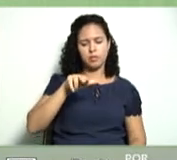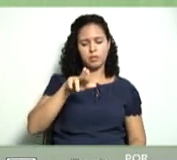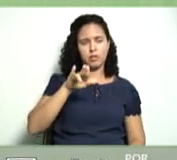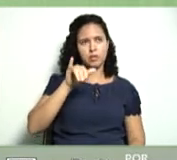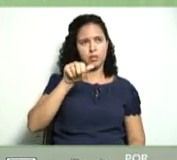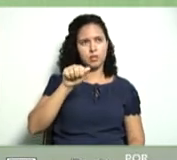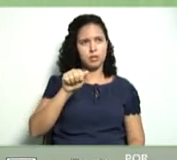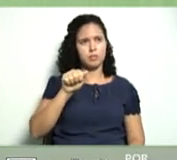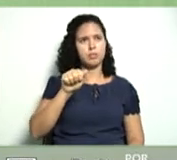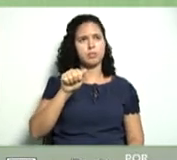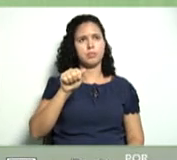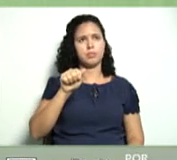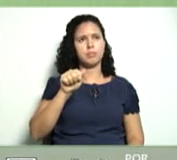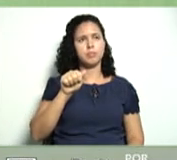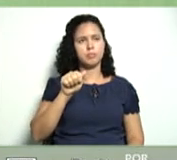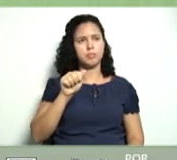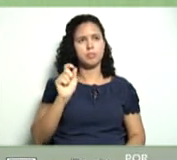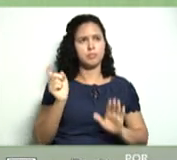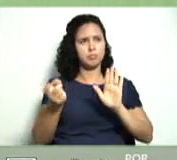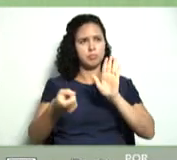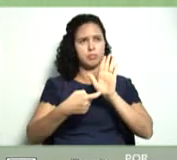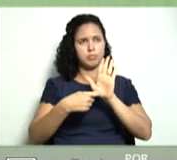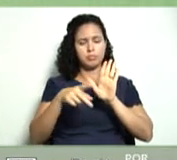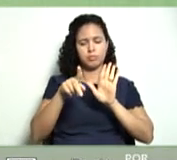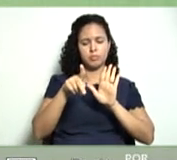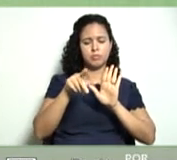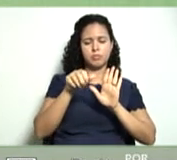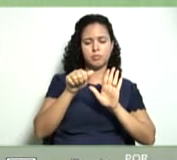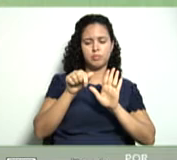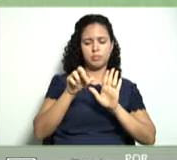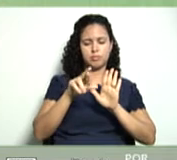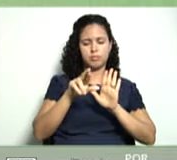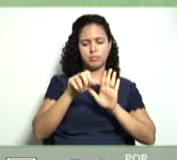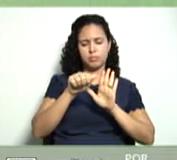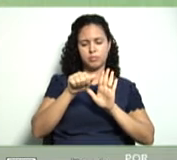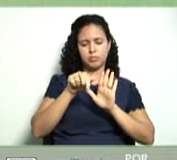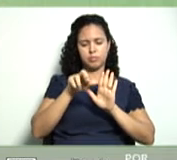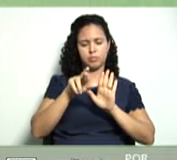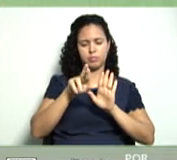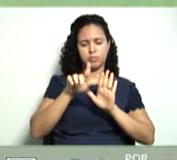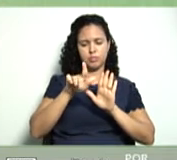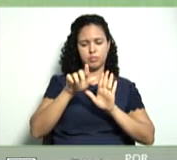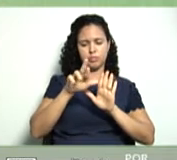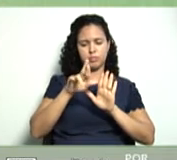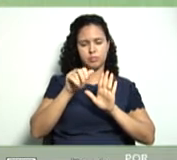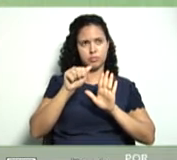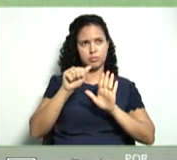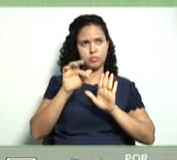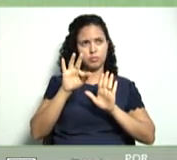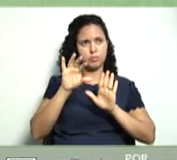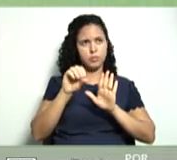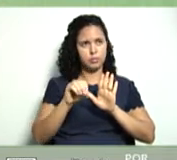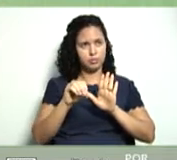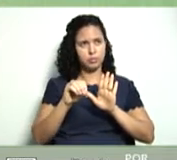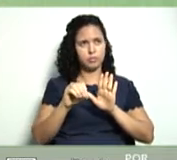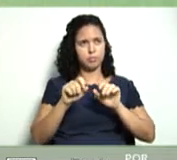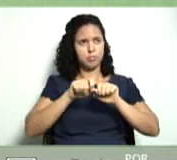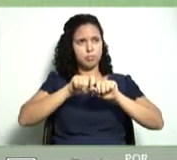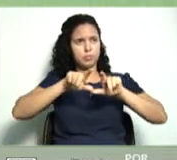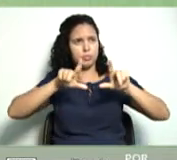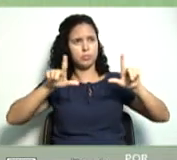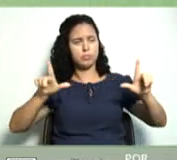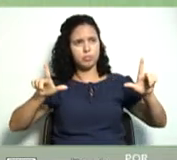parágrafo onde eu vou clicar que vai aparecer essa configuração aqui ó lembro bem nós vamos